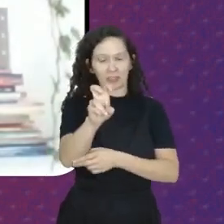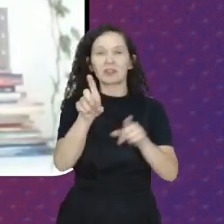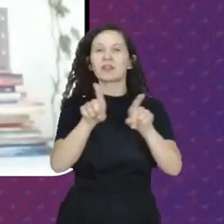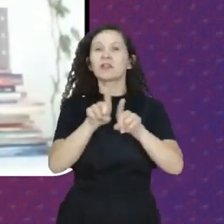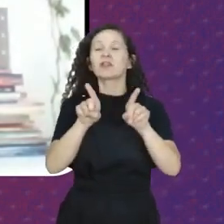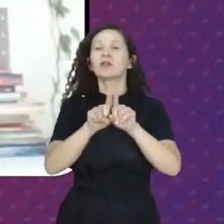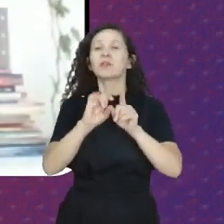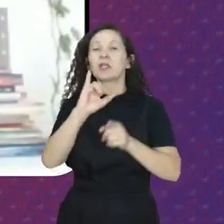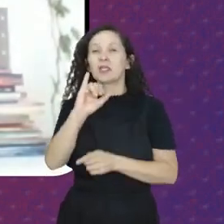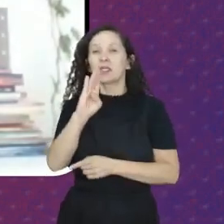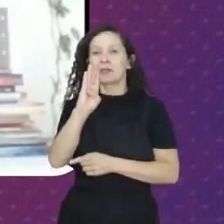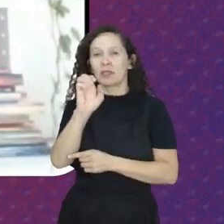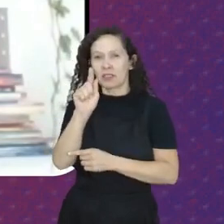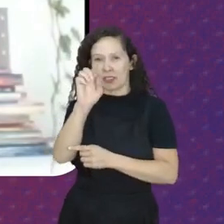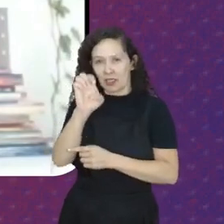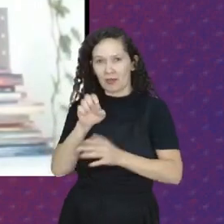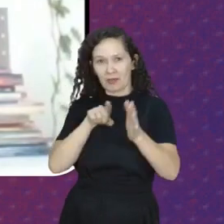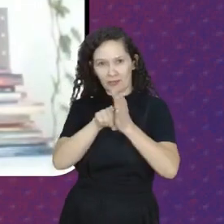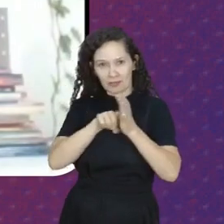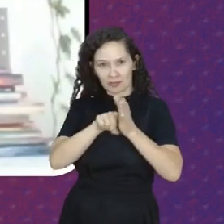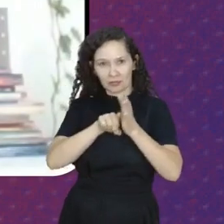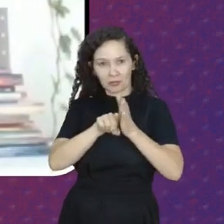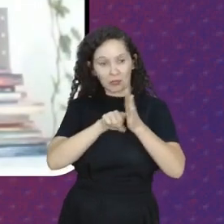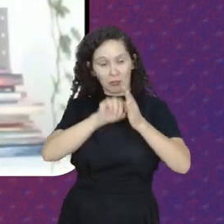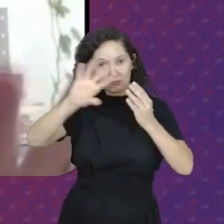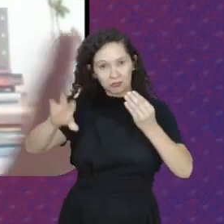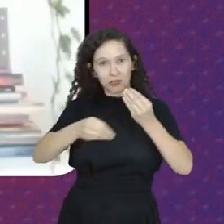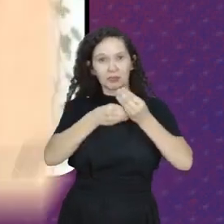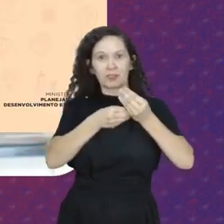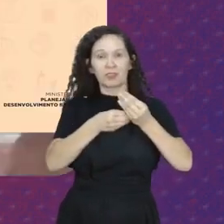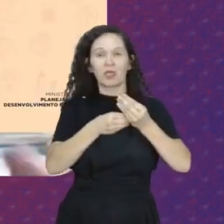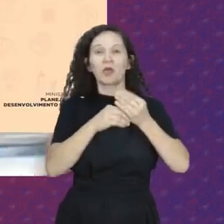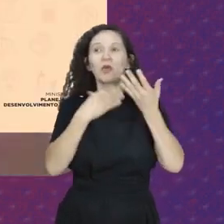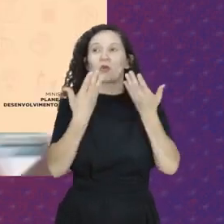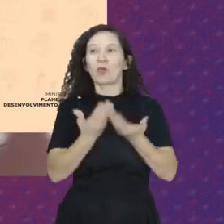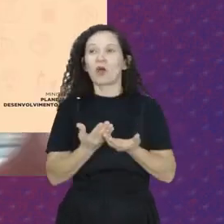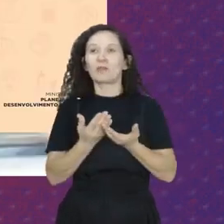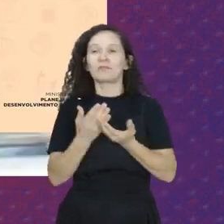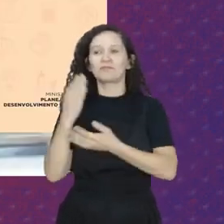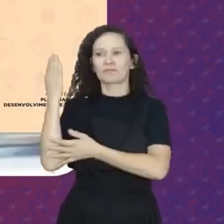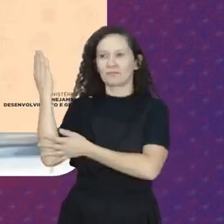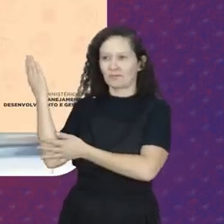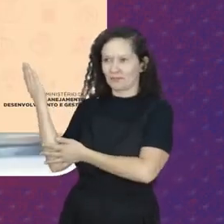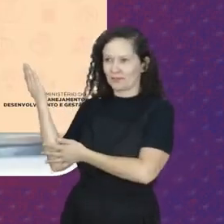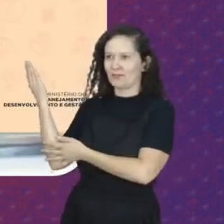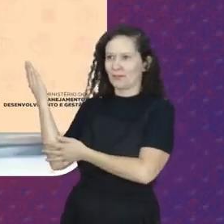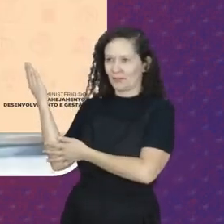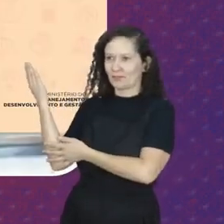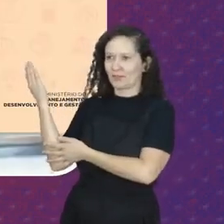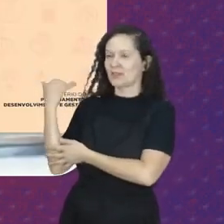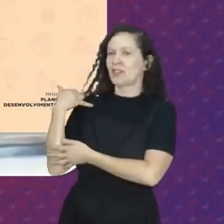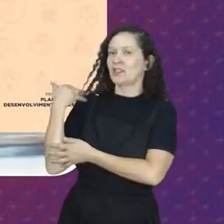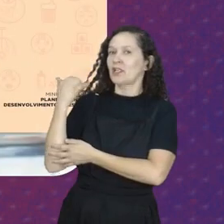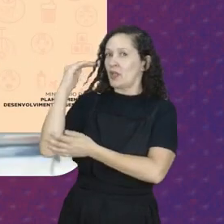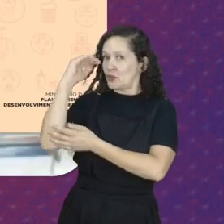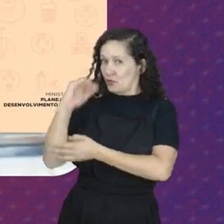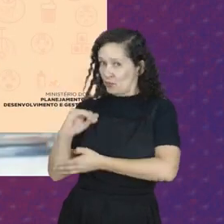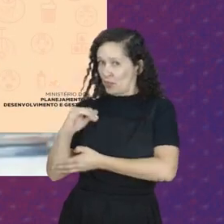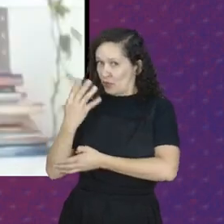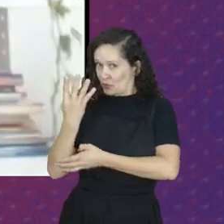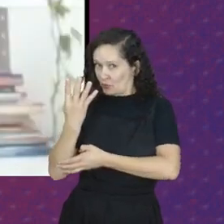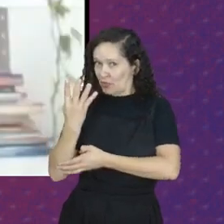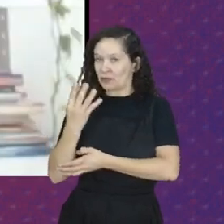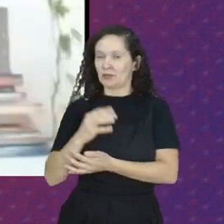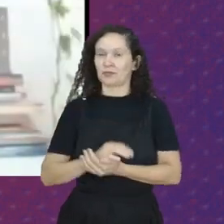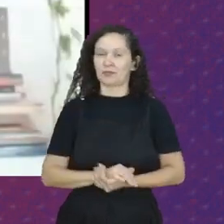pelo IBGE, um estudo suplementar que se chamou Aspectos dos Cuidados das Crianças com menos de 4 anos de